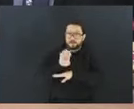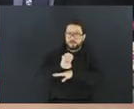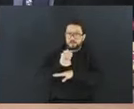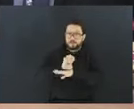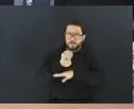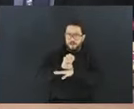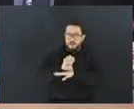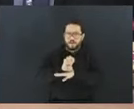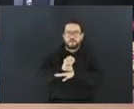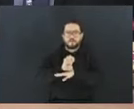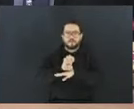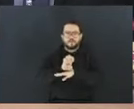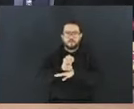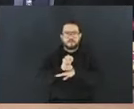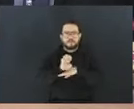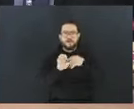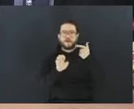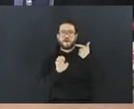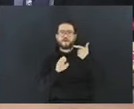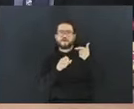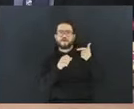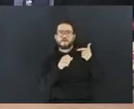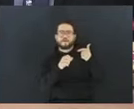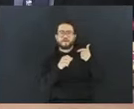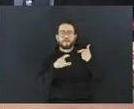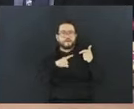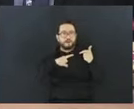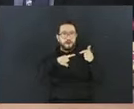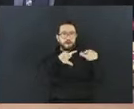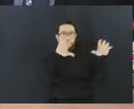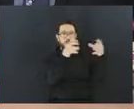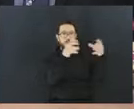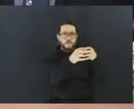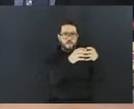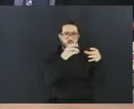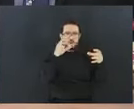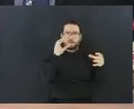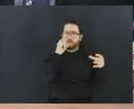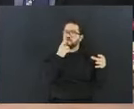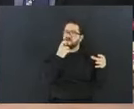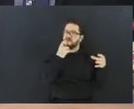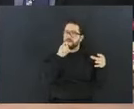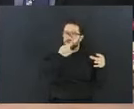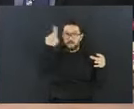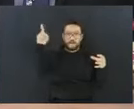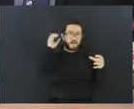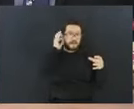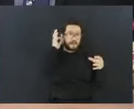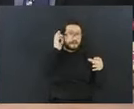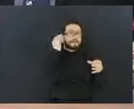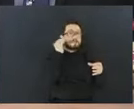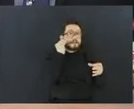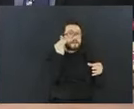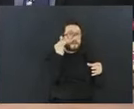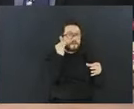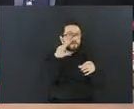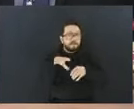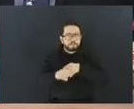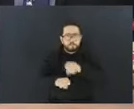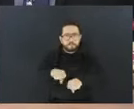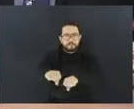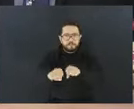estabelecer. Comando Vermelho na região central, Ponta Grossa, está tentando tomar aquela região. O senhor vai perceber que lá existe um